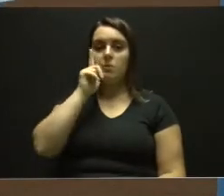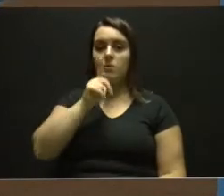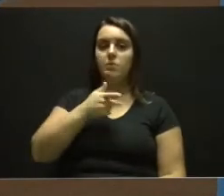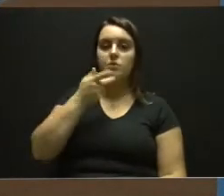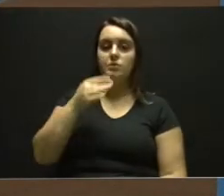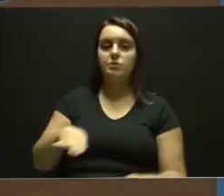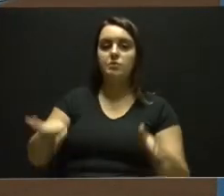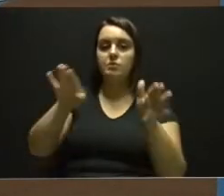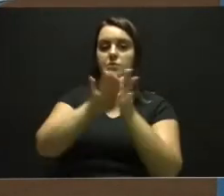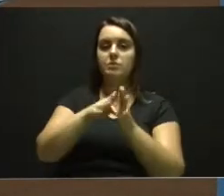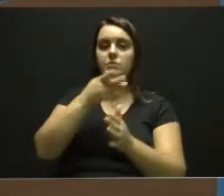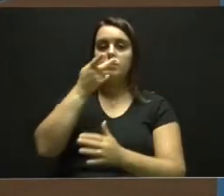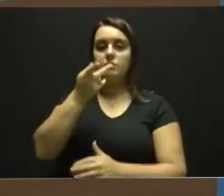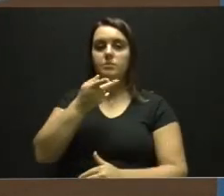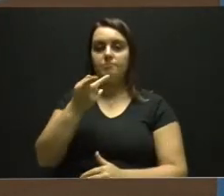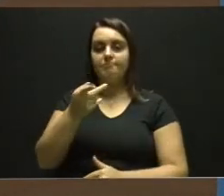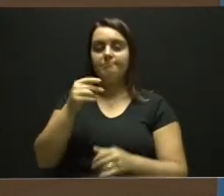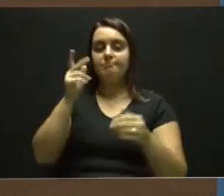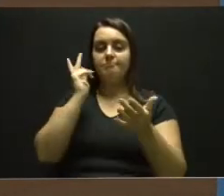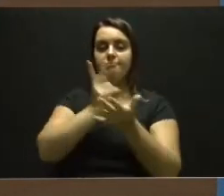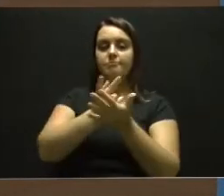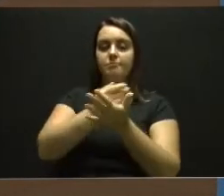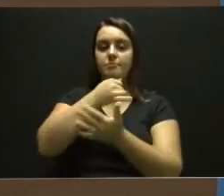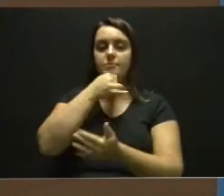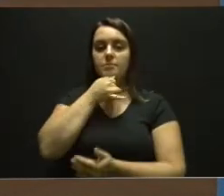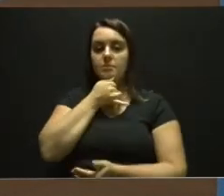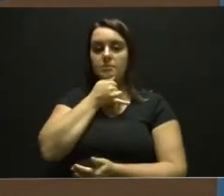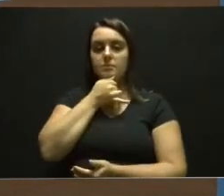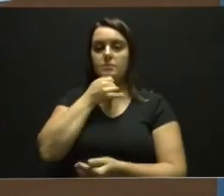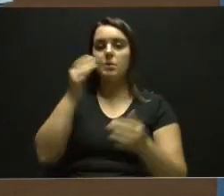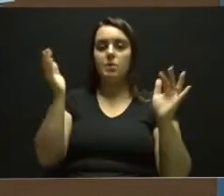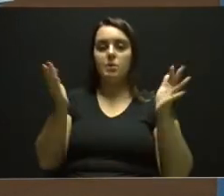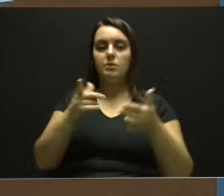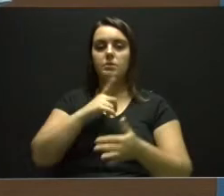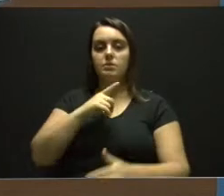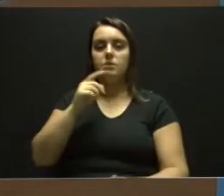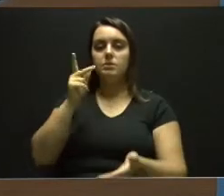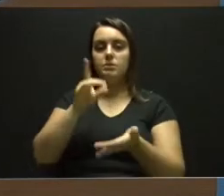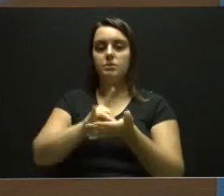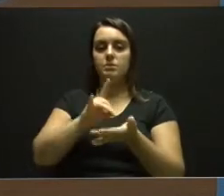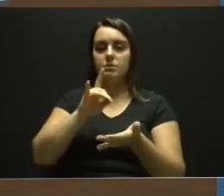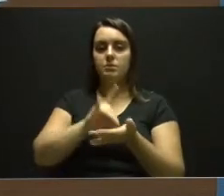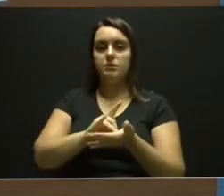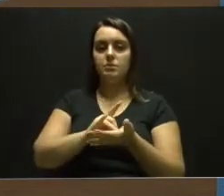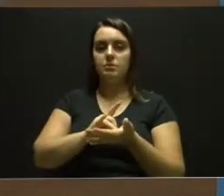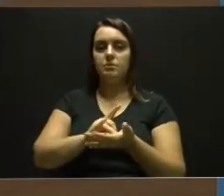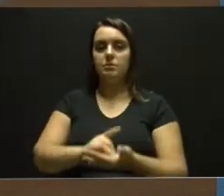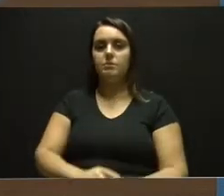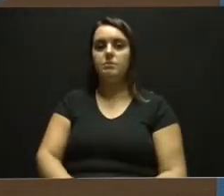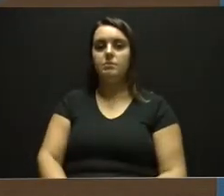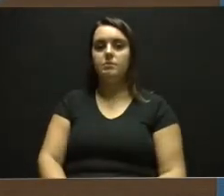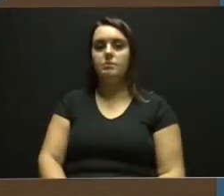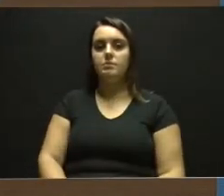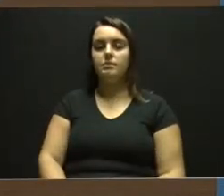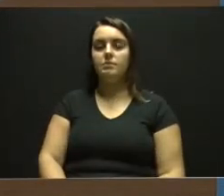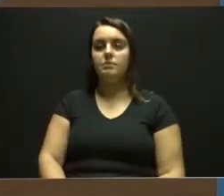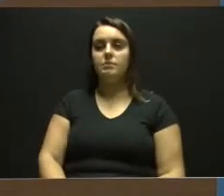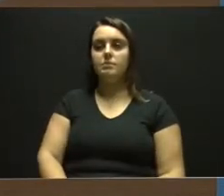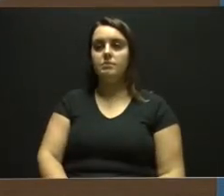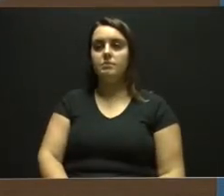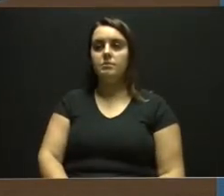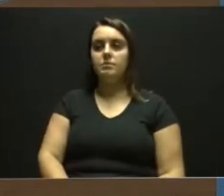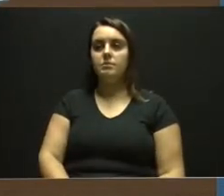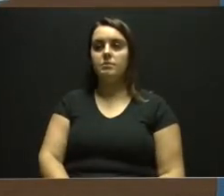sempre é de premiê grego hoje eu acho que nós temos liberdade de exercer qualquer coisa faculdade